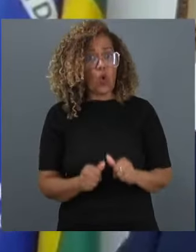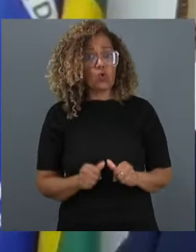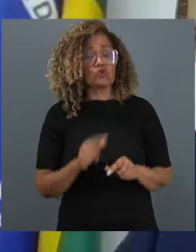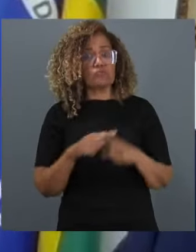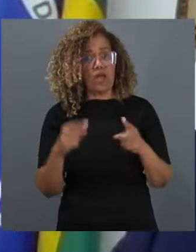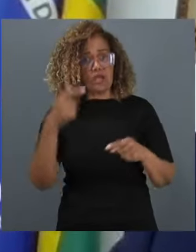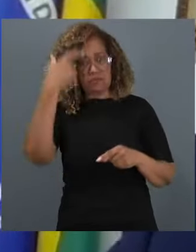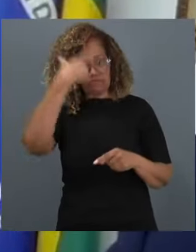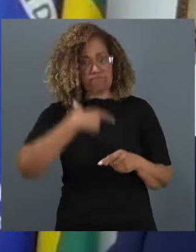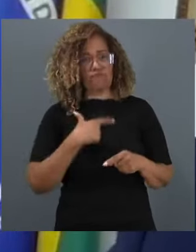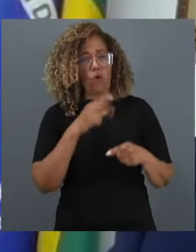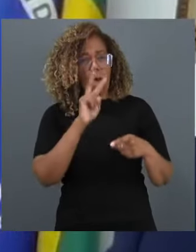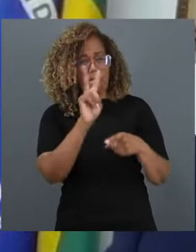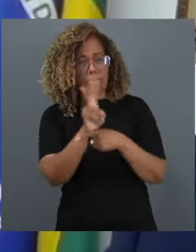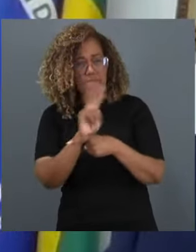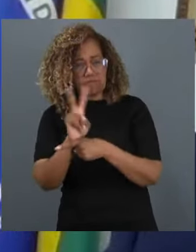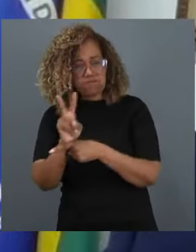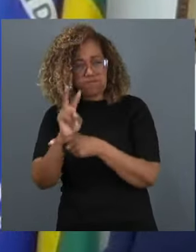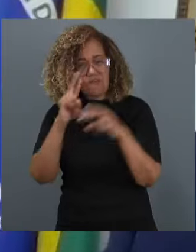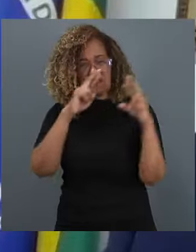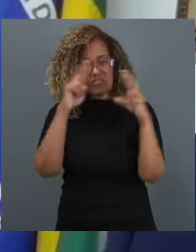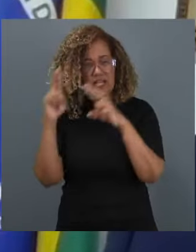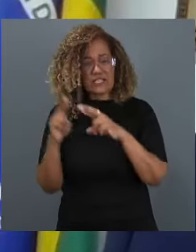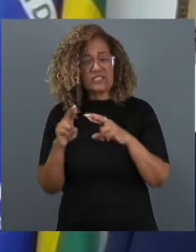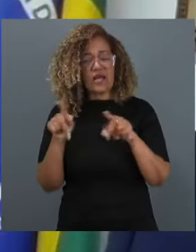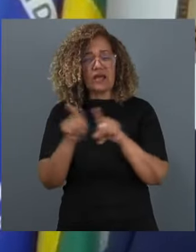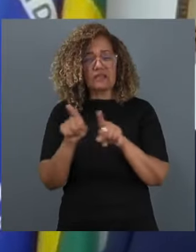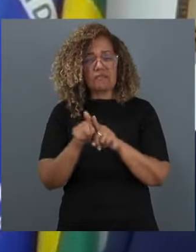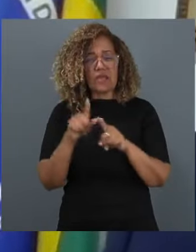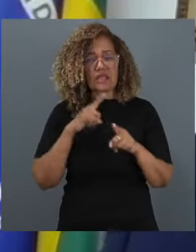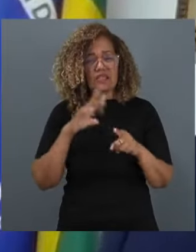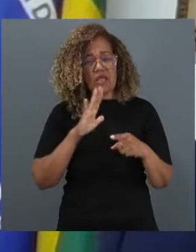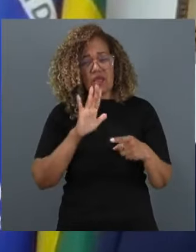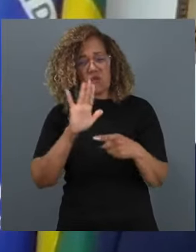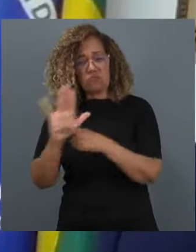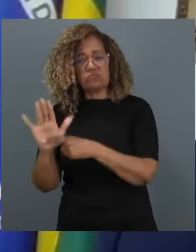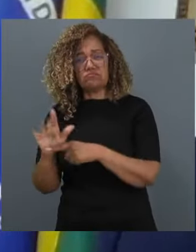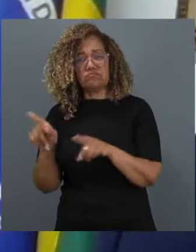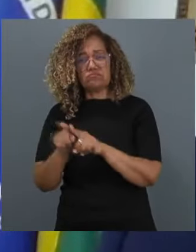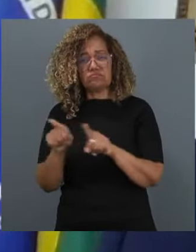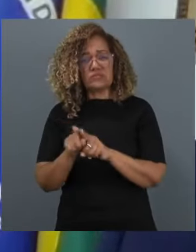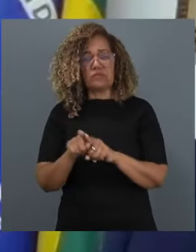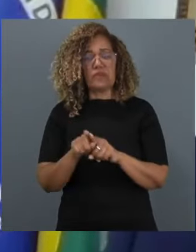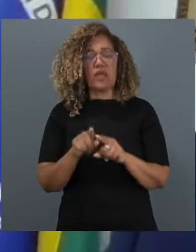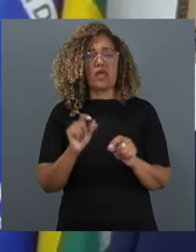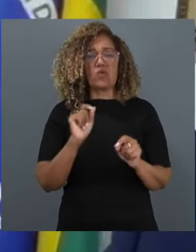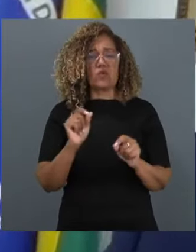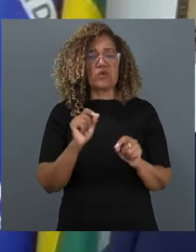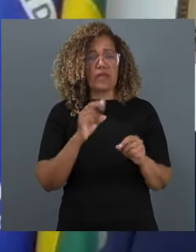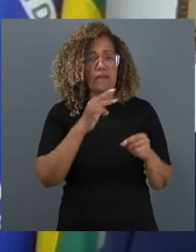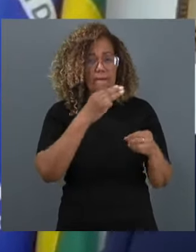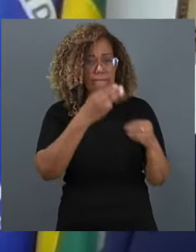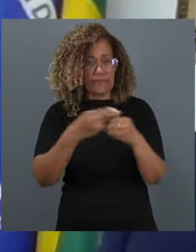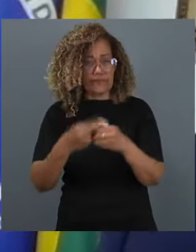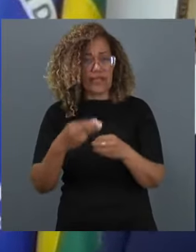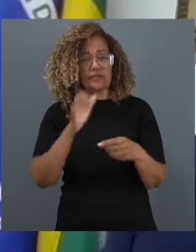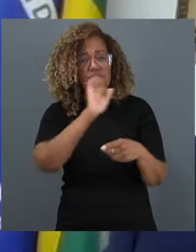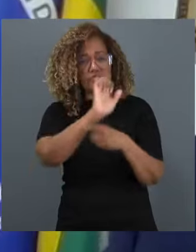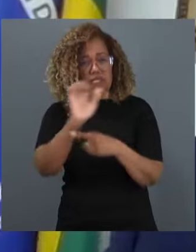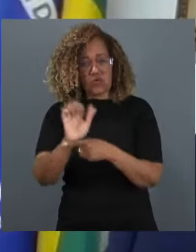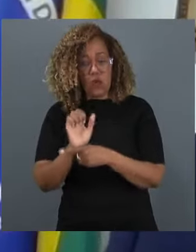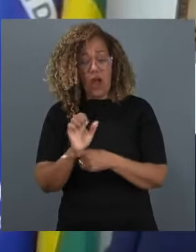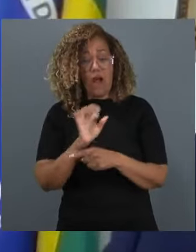fiscalizar. E tenho um convênio com o Ministério Público Federal, Ministério Público Estadual, para fiscalizar